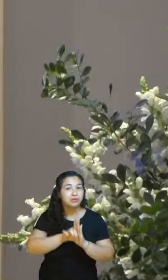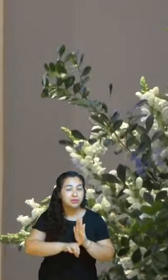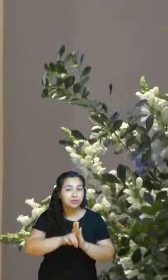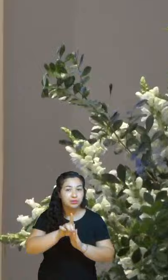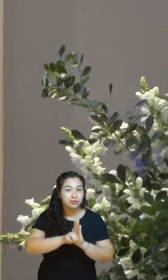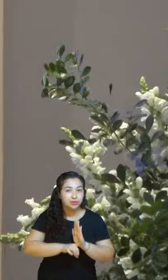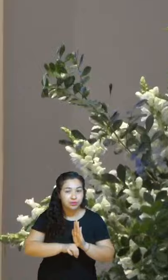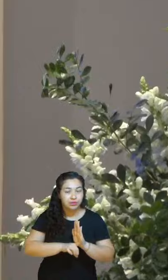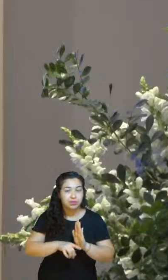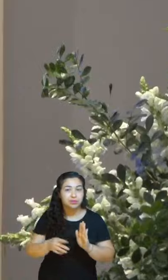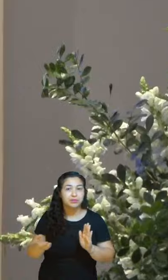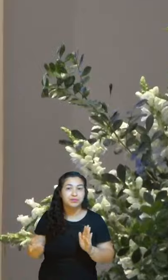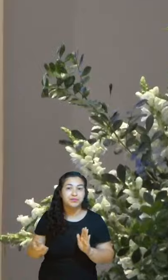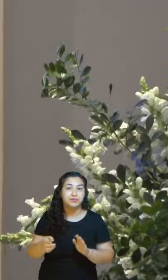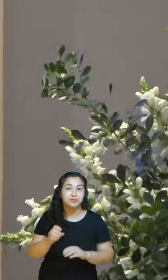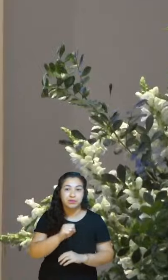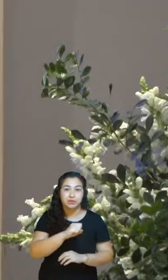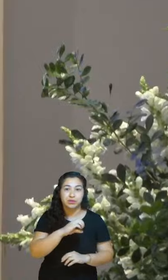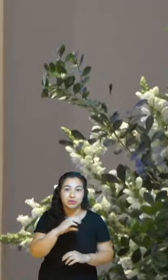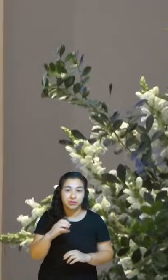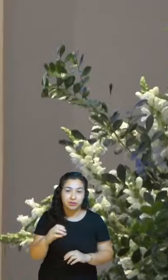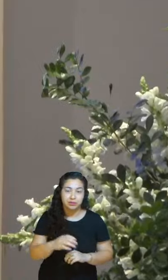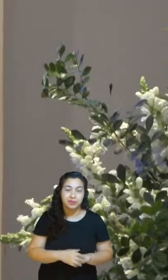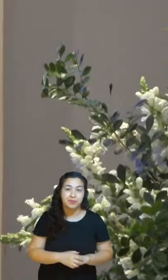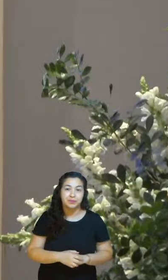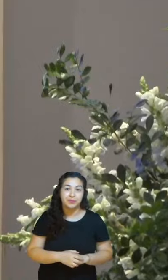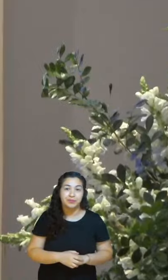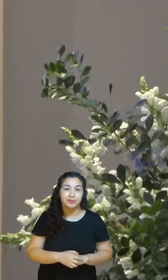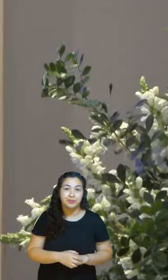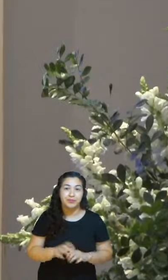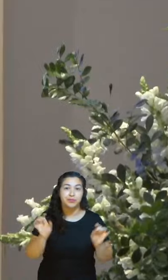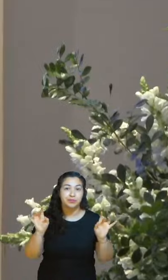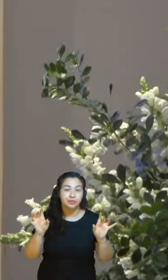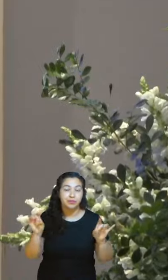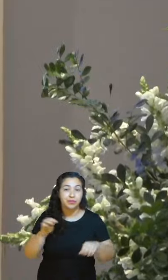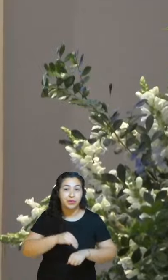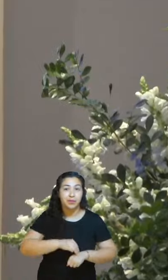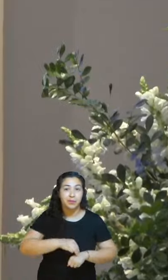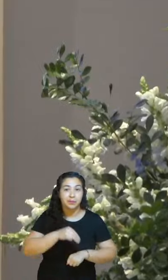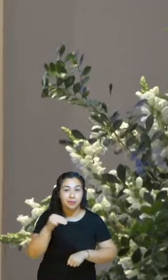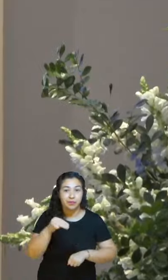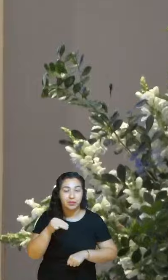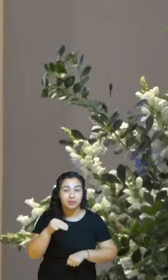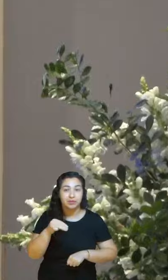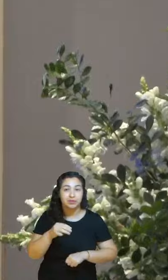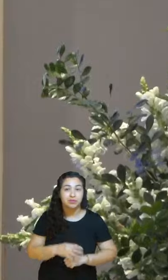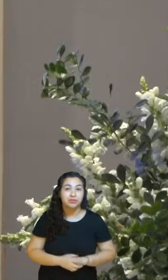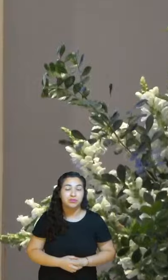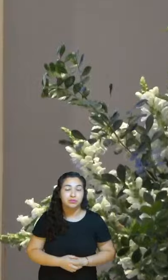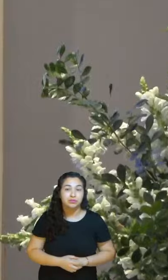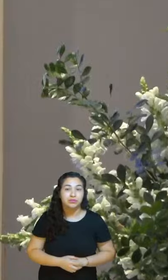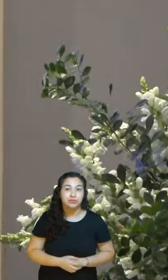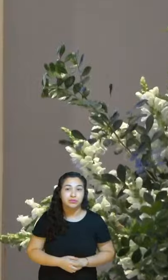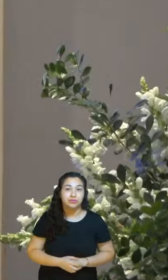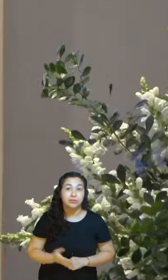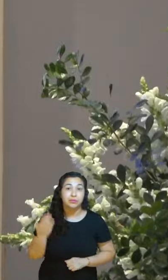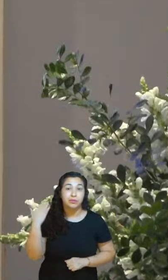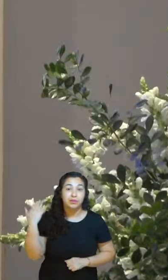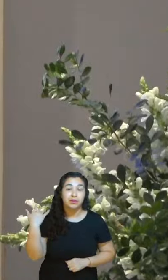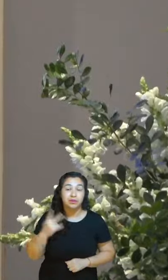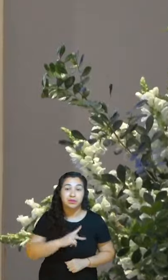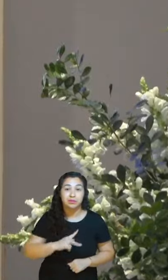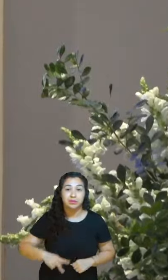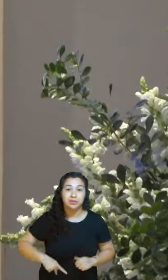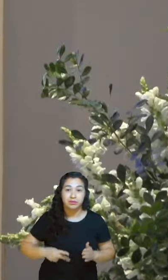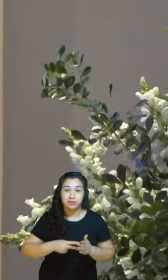de Santa Catarina especialista em nível de mestrado em Direito Público pela USP é ex-presidente da segunda